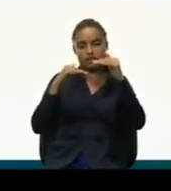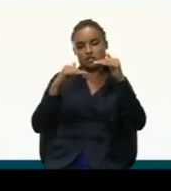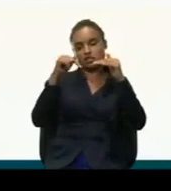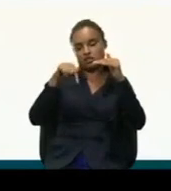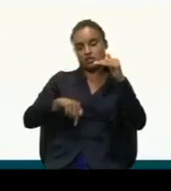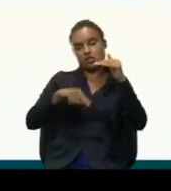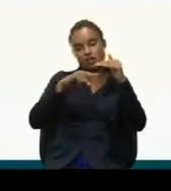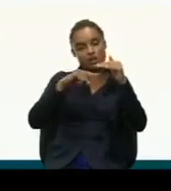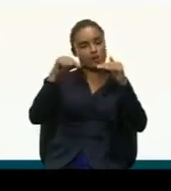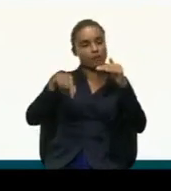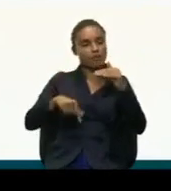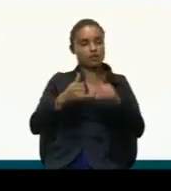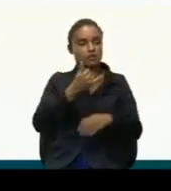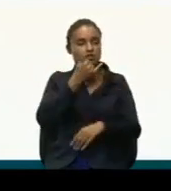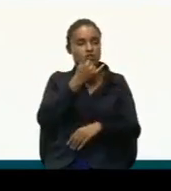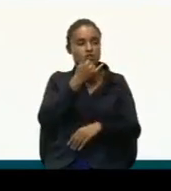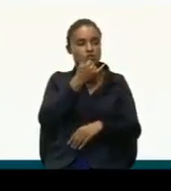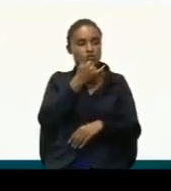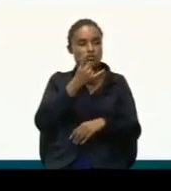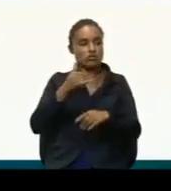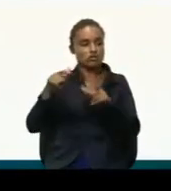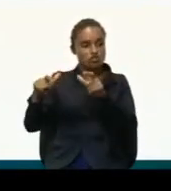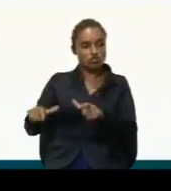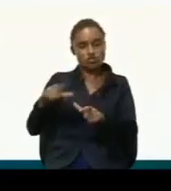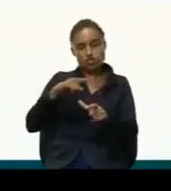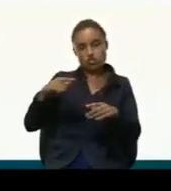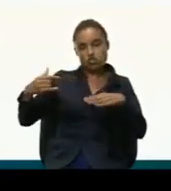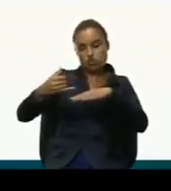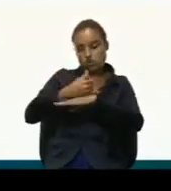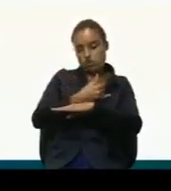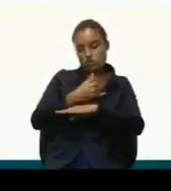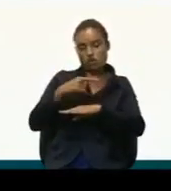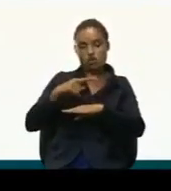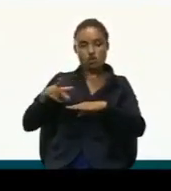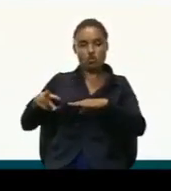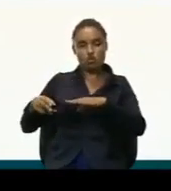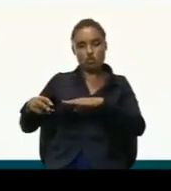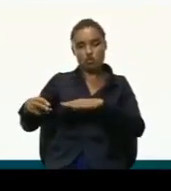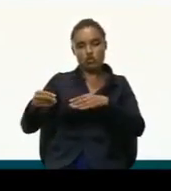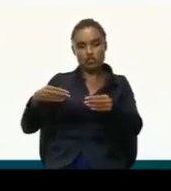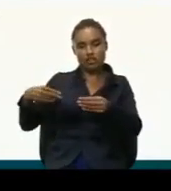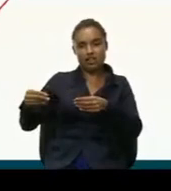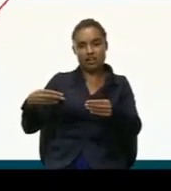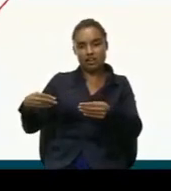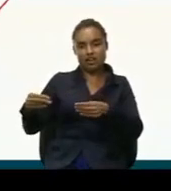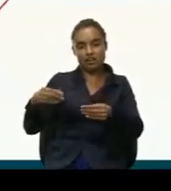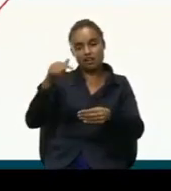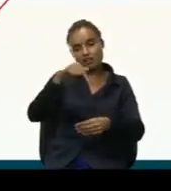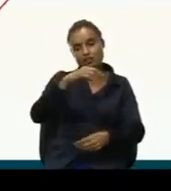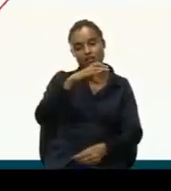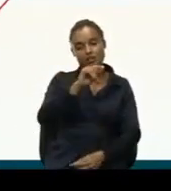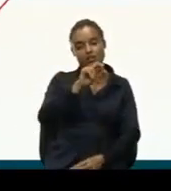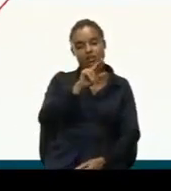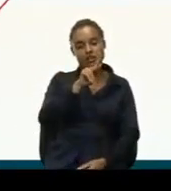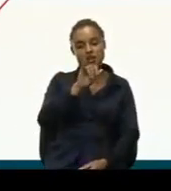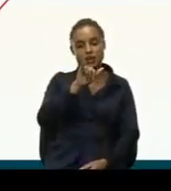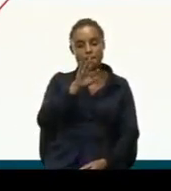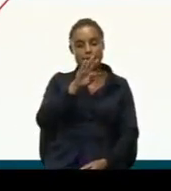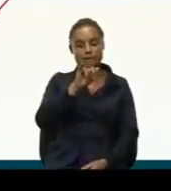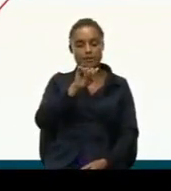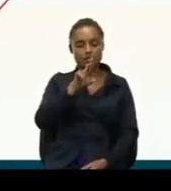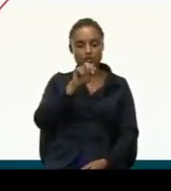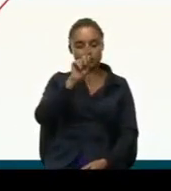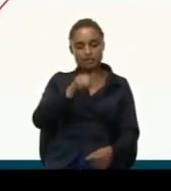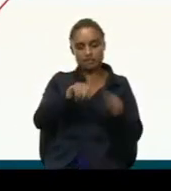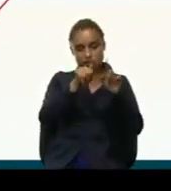desculpa, pessoal. Aqui é o local de corte e dobra de aço, tá? Carpintaria está nessa imagem aqui, ó. Então, a gente tem um